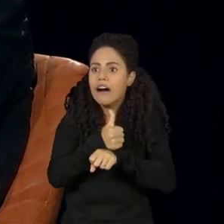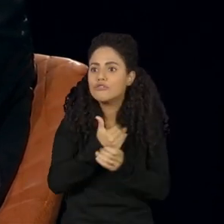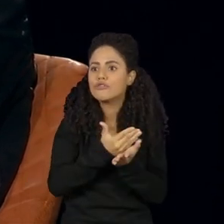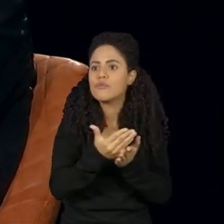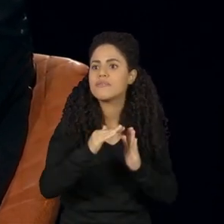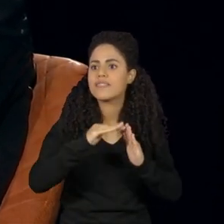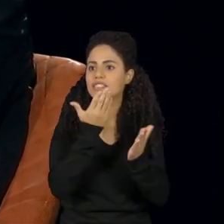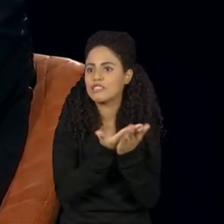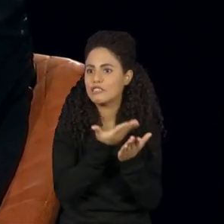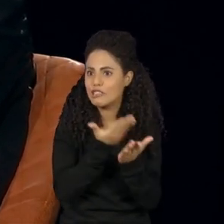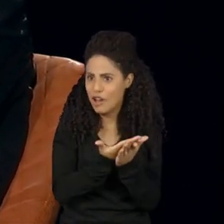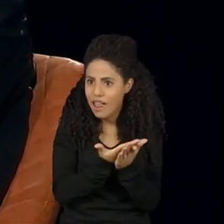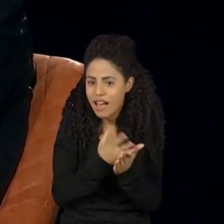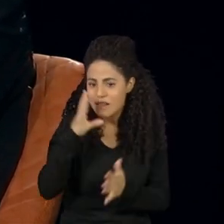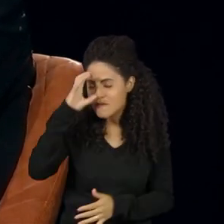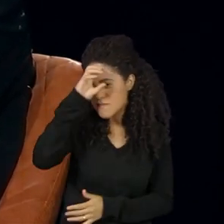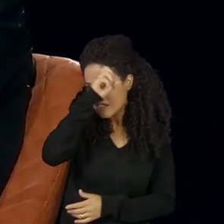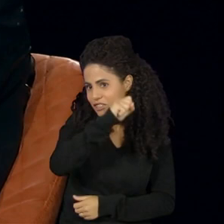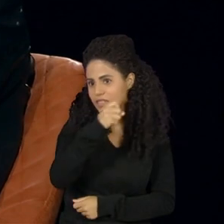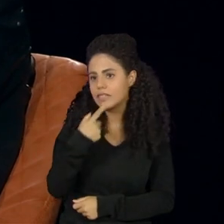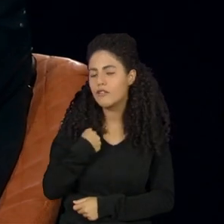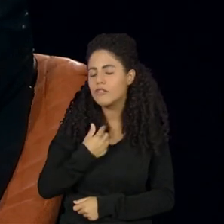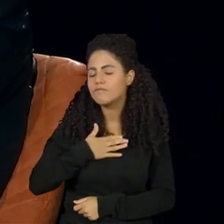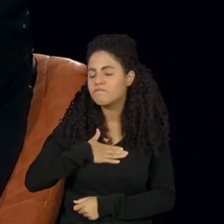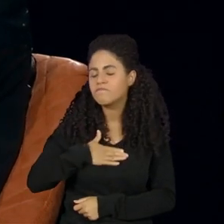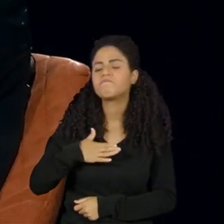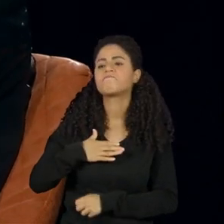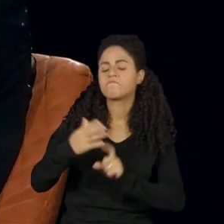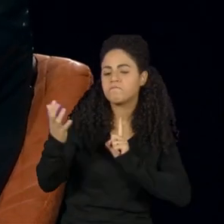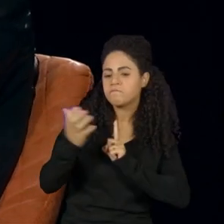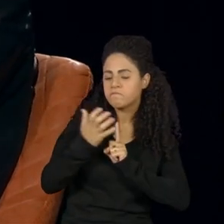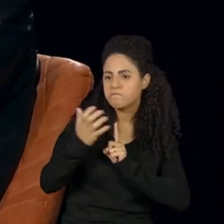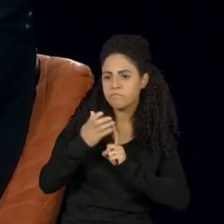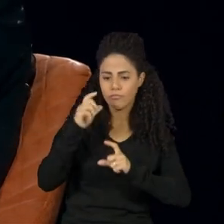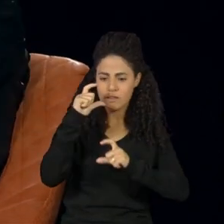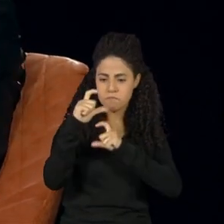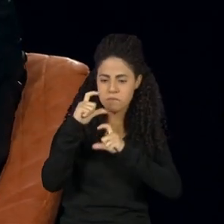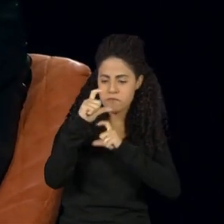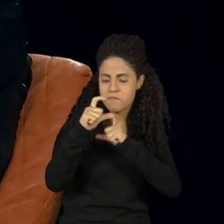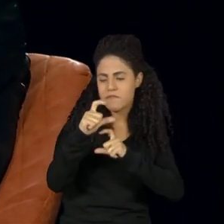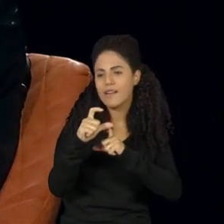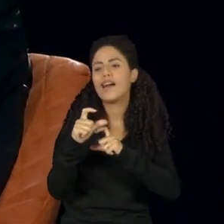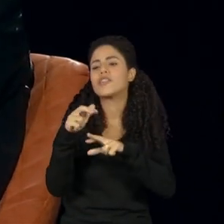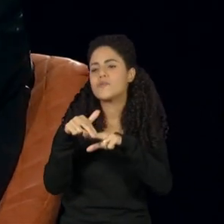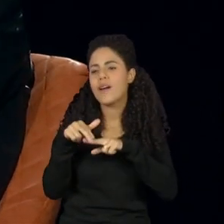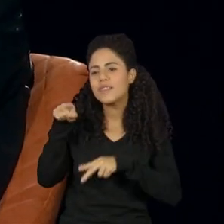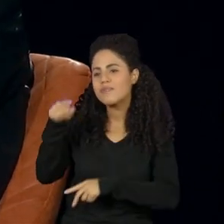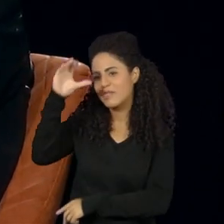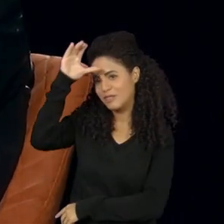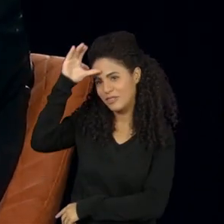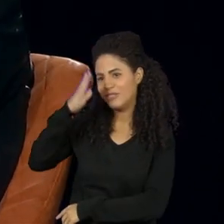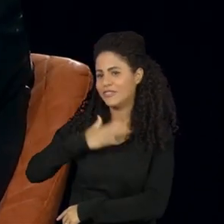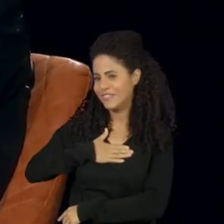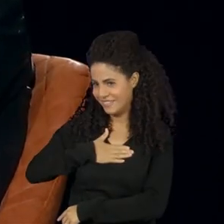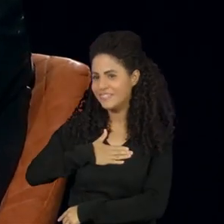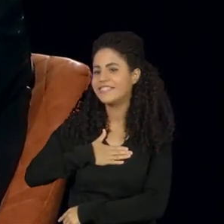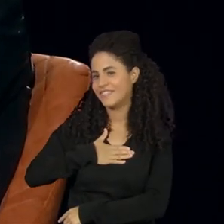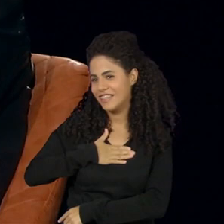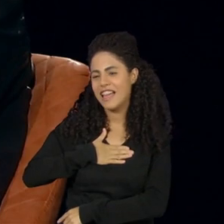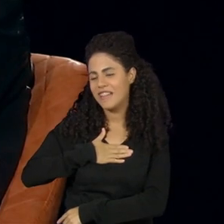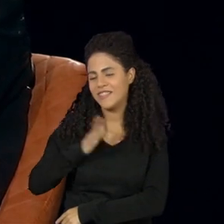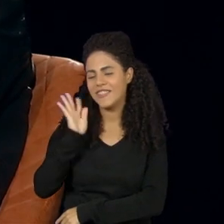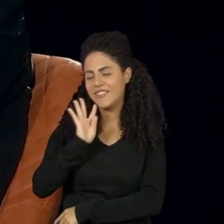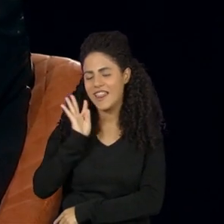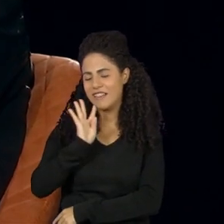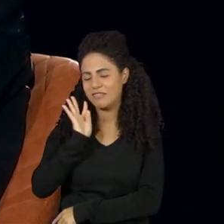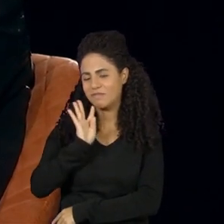gibis, né? Então, eu sou muito, tenho uma influência muito forte dos gibis e devo isso ao meu tio Miguel, que era muito bacana,